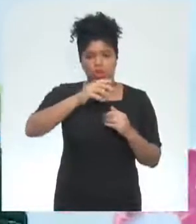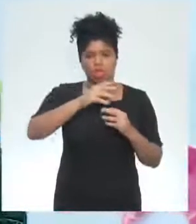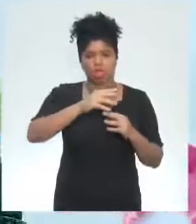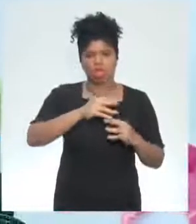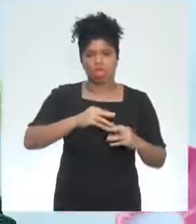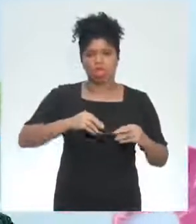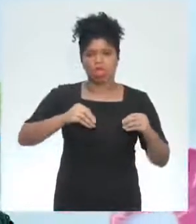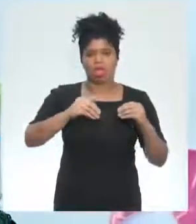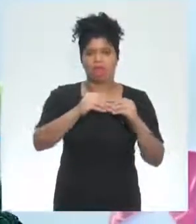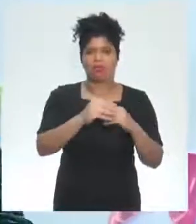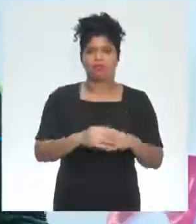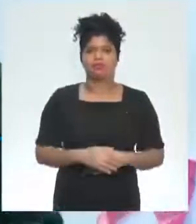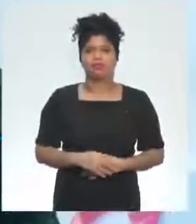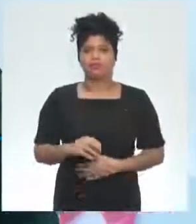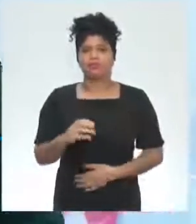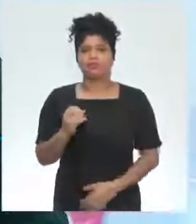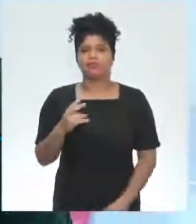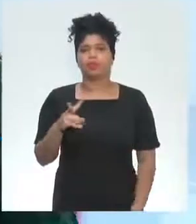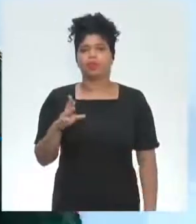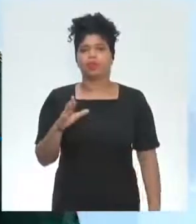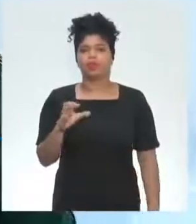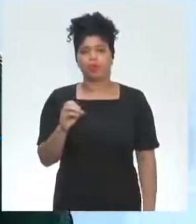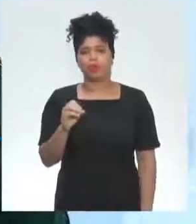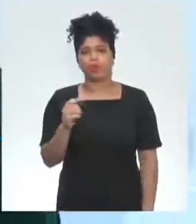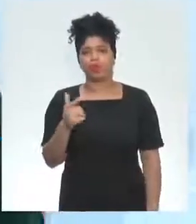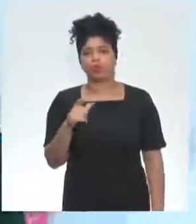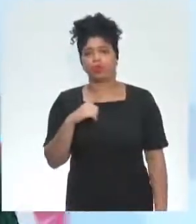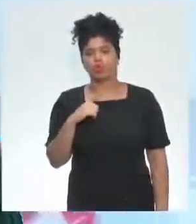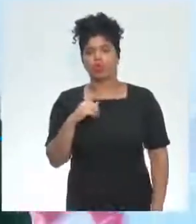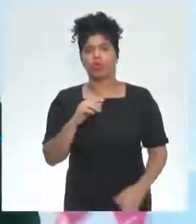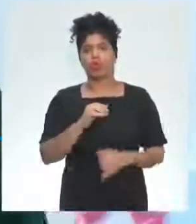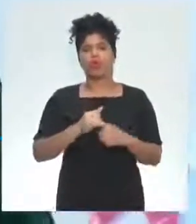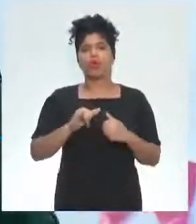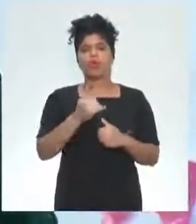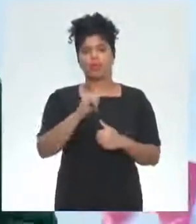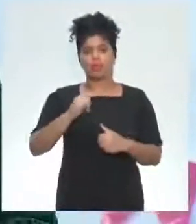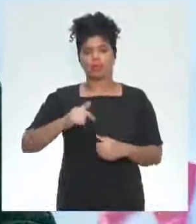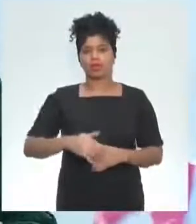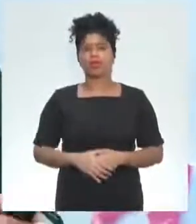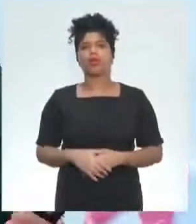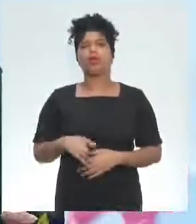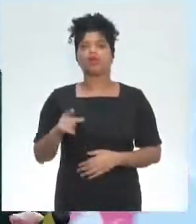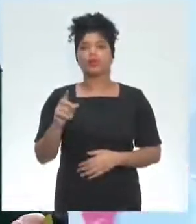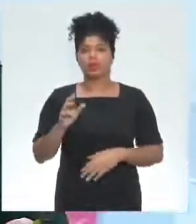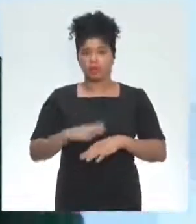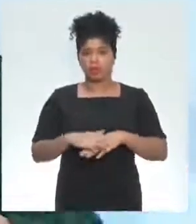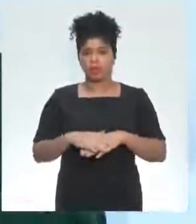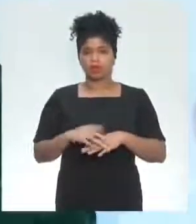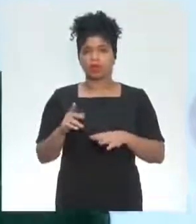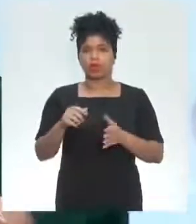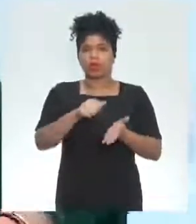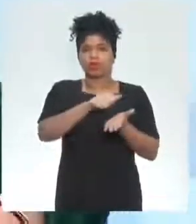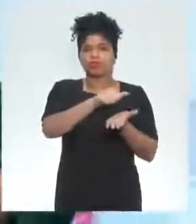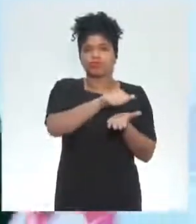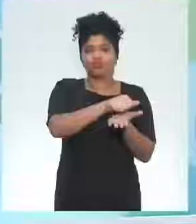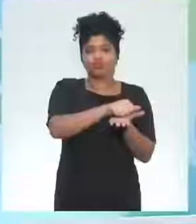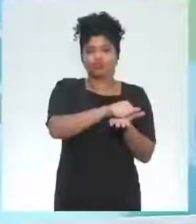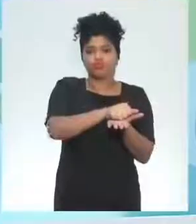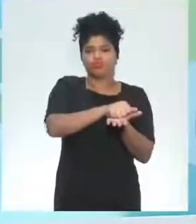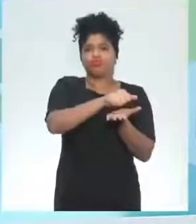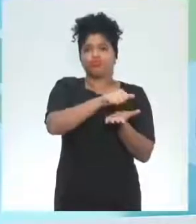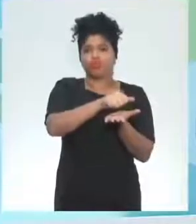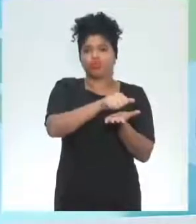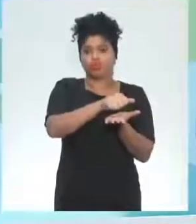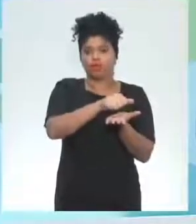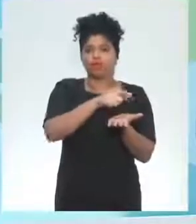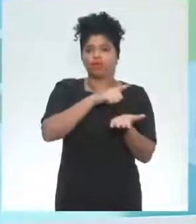de trabalhos em couro ou outros tipos de trabalho em metal que não água forte, você usa essa questão da marchetaria, onde você já tem, né, uma